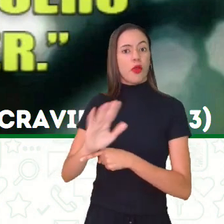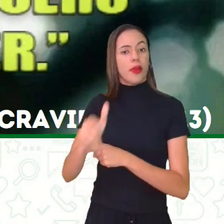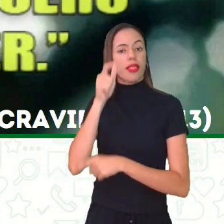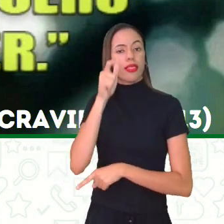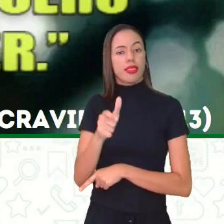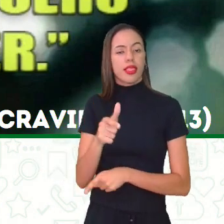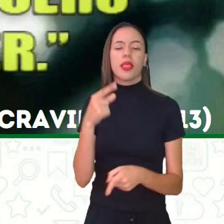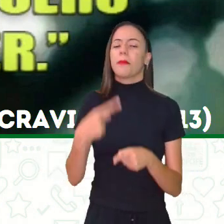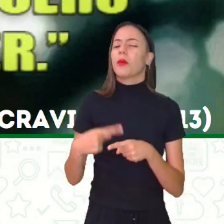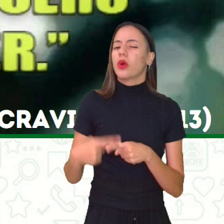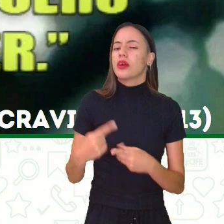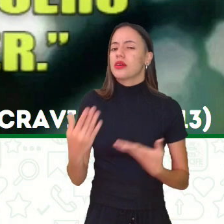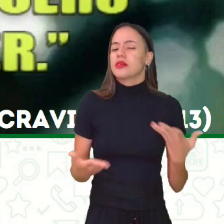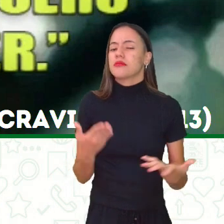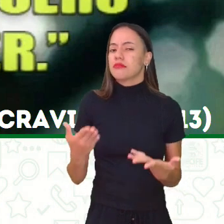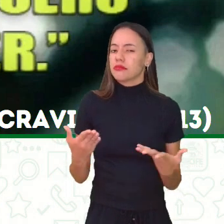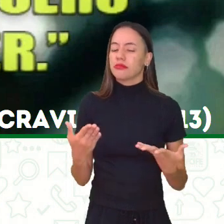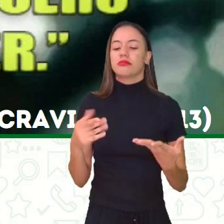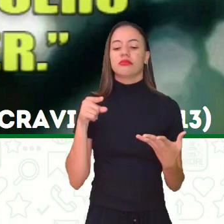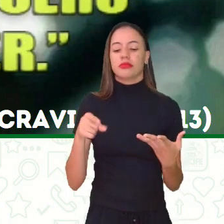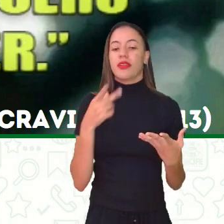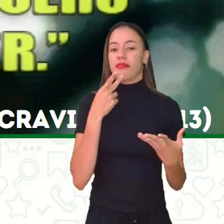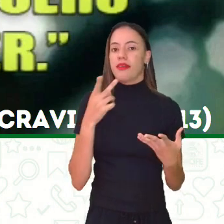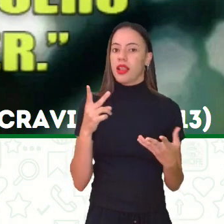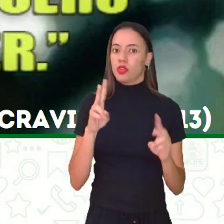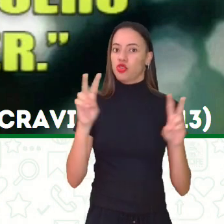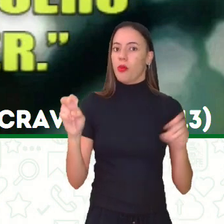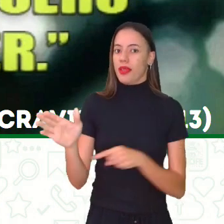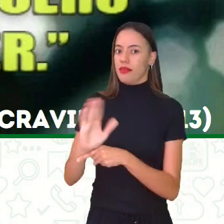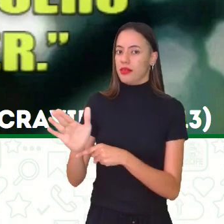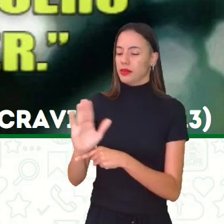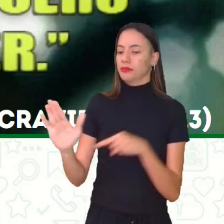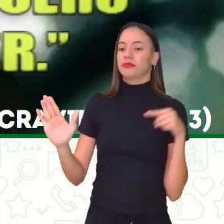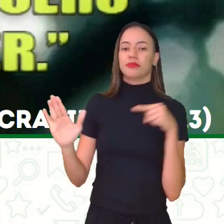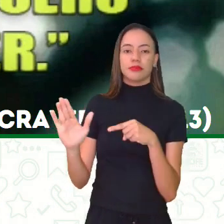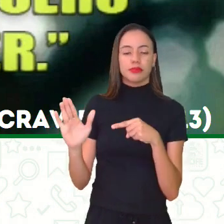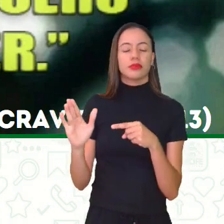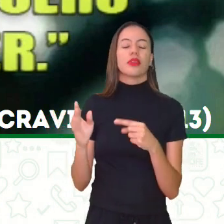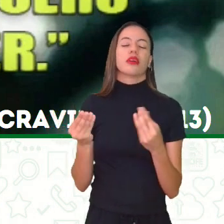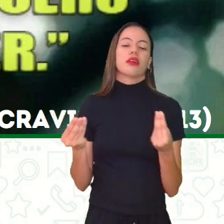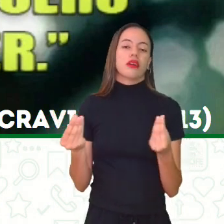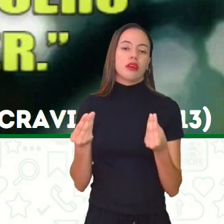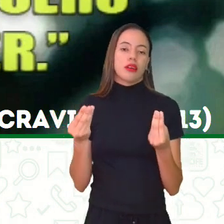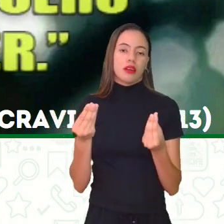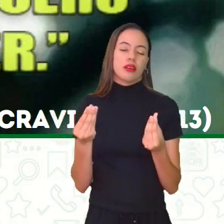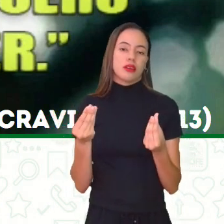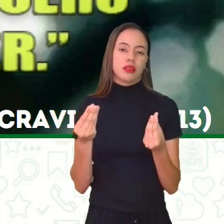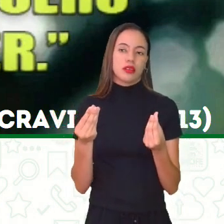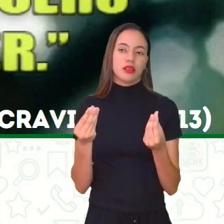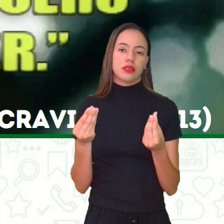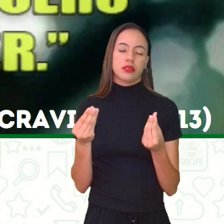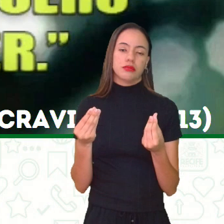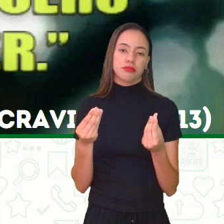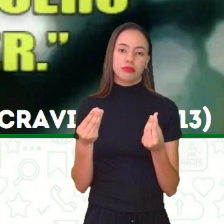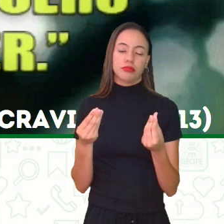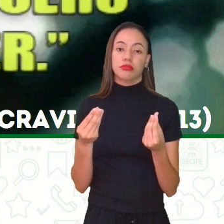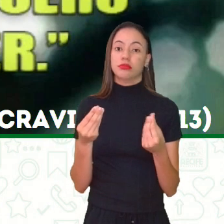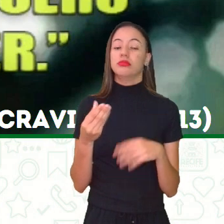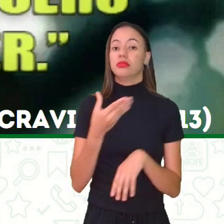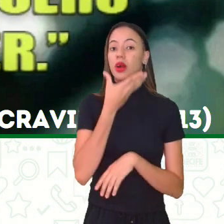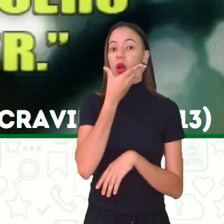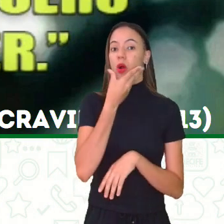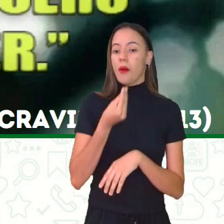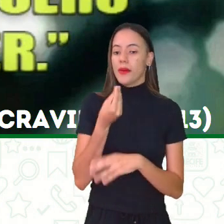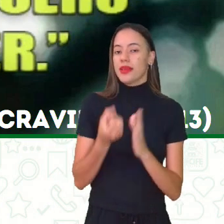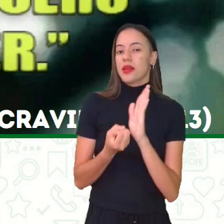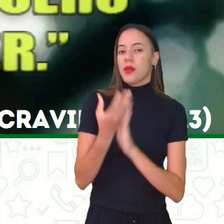esse filme, falando um pouquinho a respeito dele, ele é o camarada que produziu o